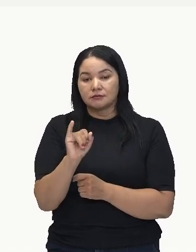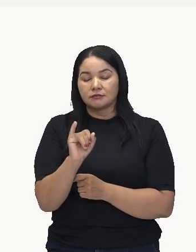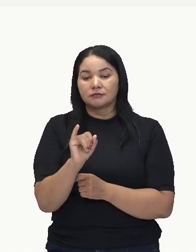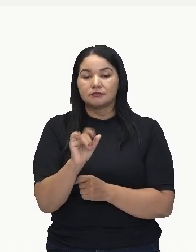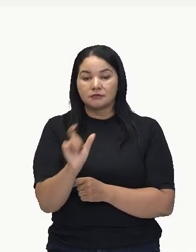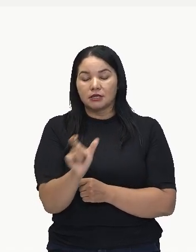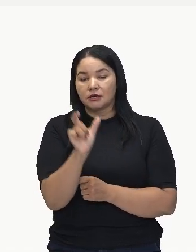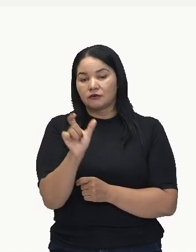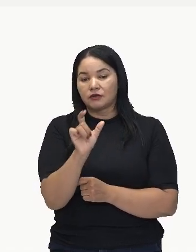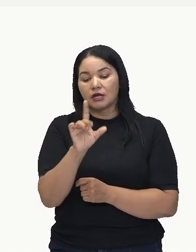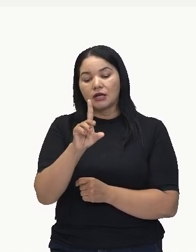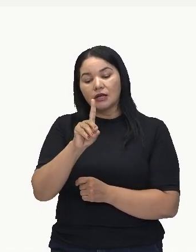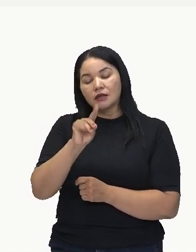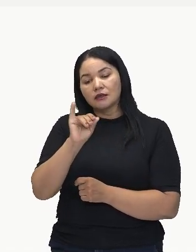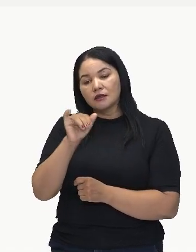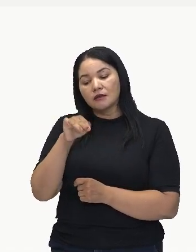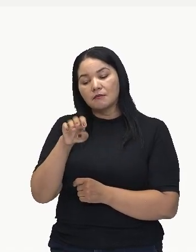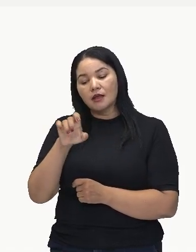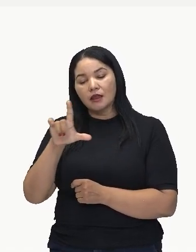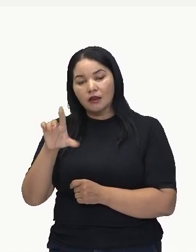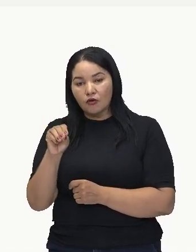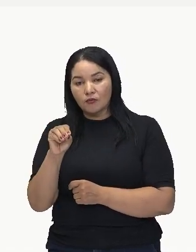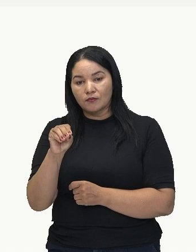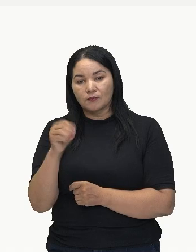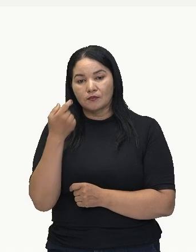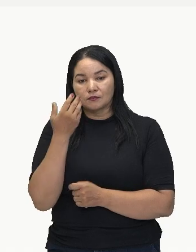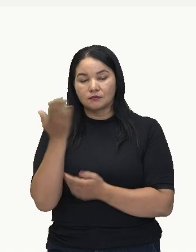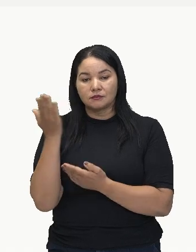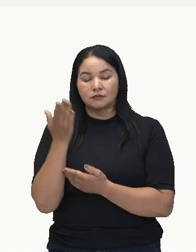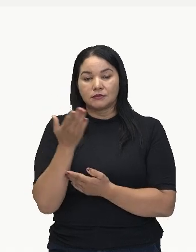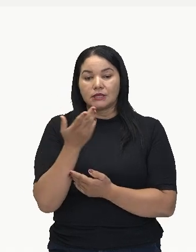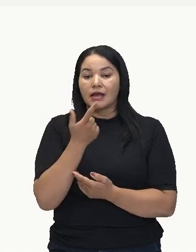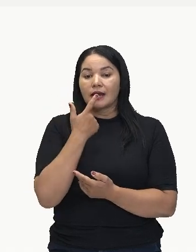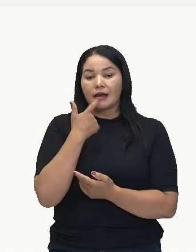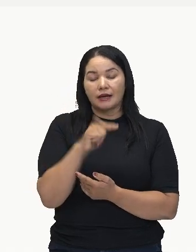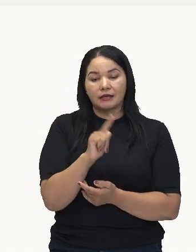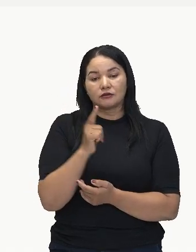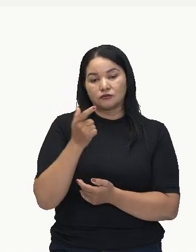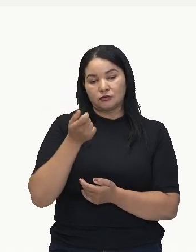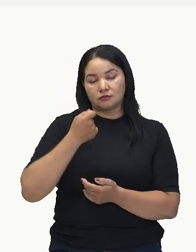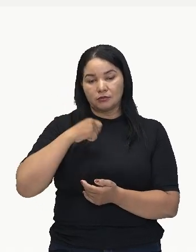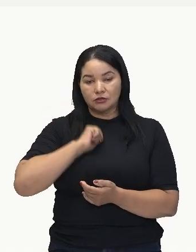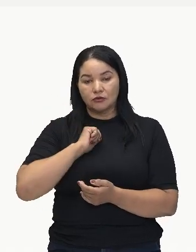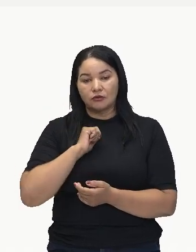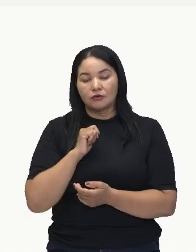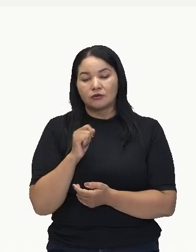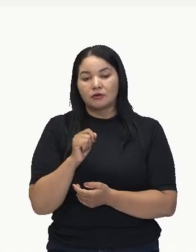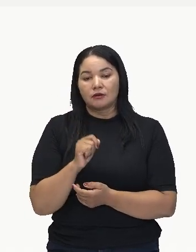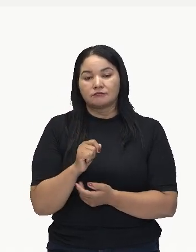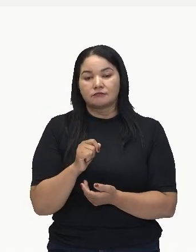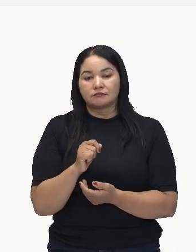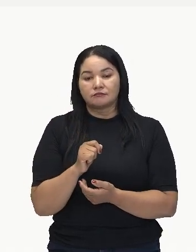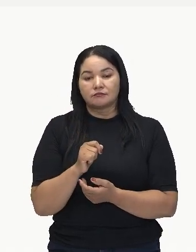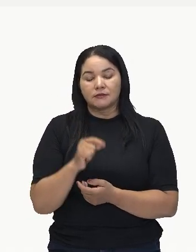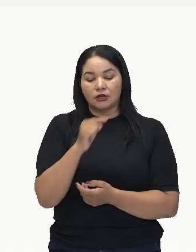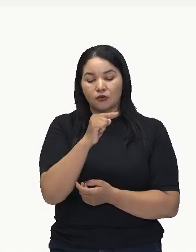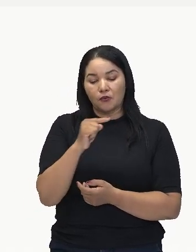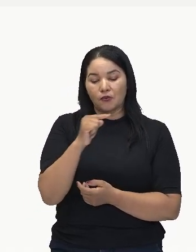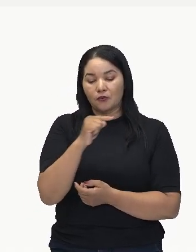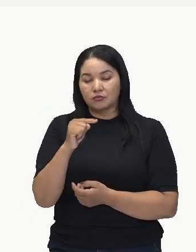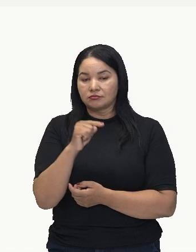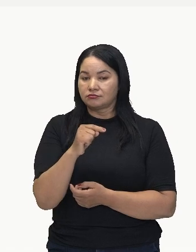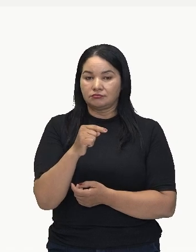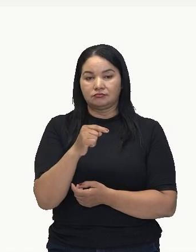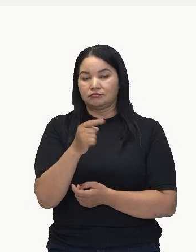dita, o objeto que vai ser dito, lo. E aí, na língua espanhola, não se faz uso de hífen, ok? Então,